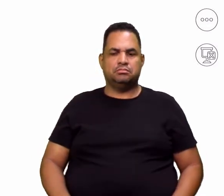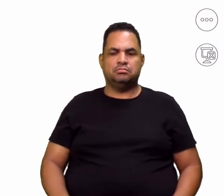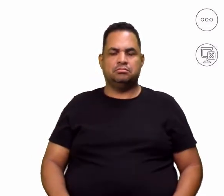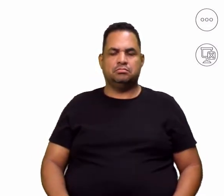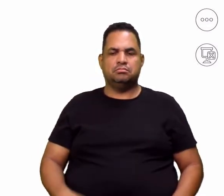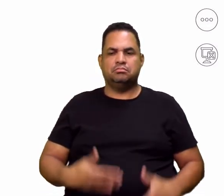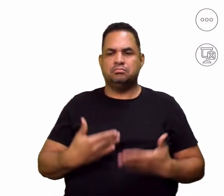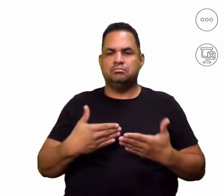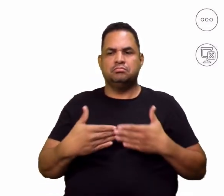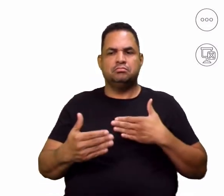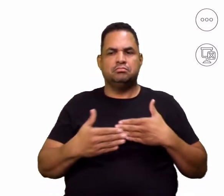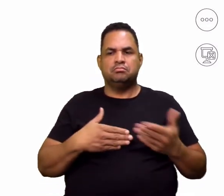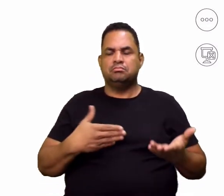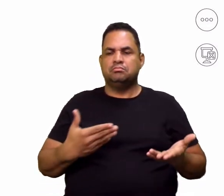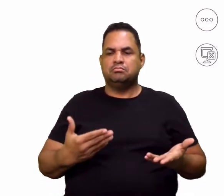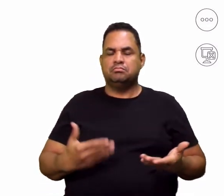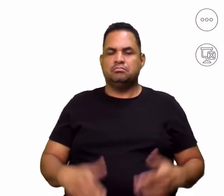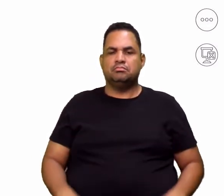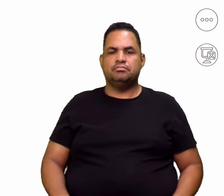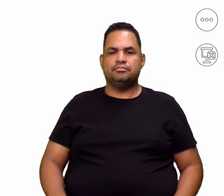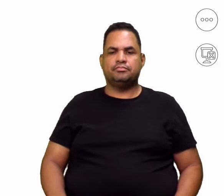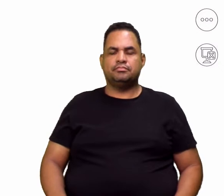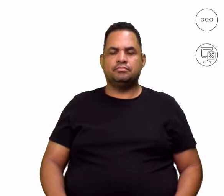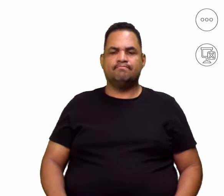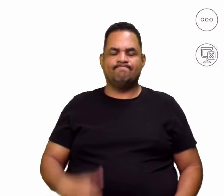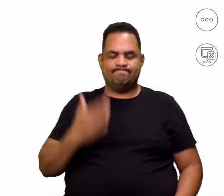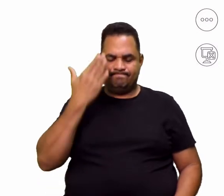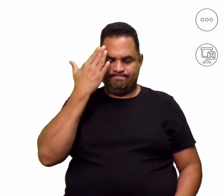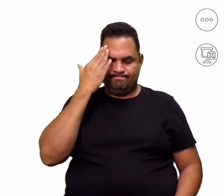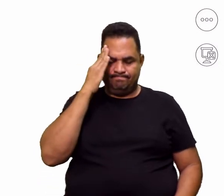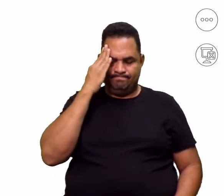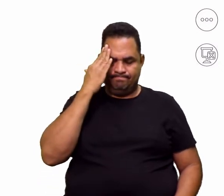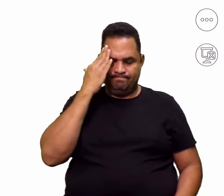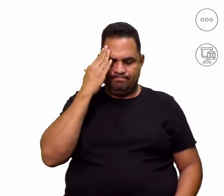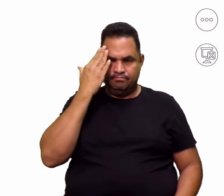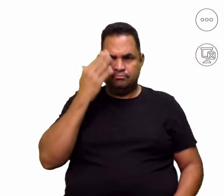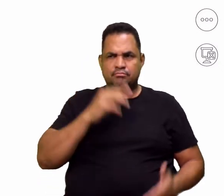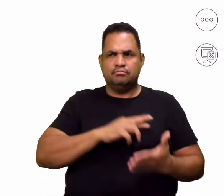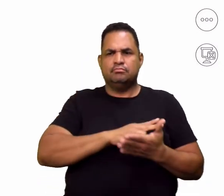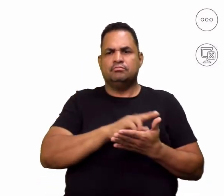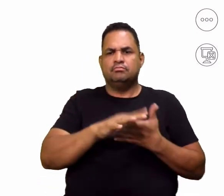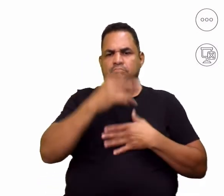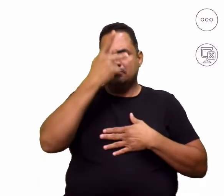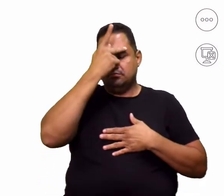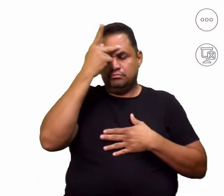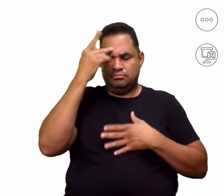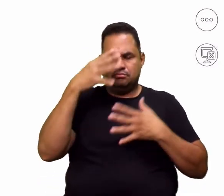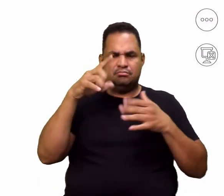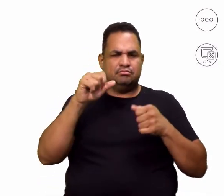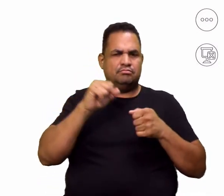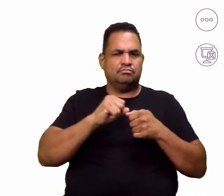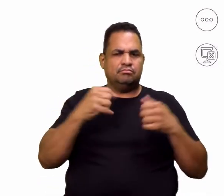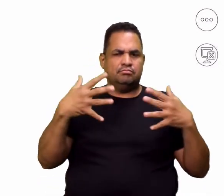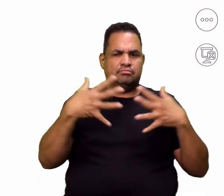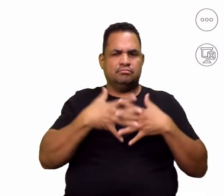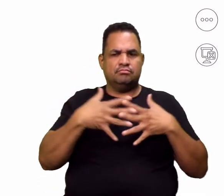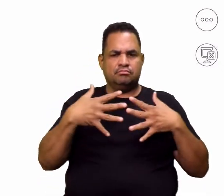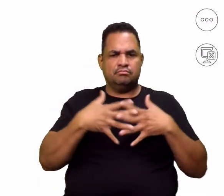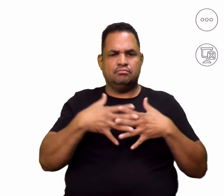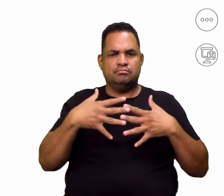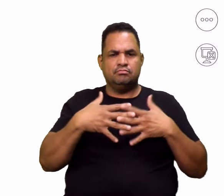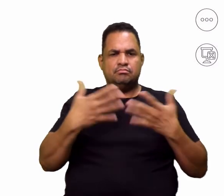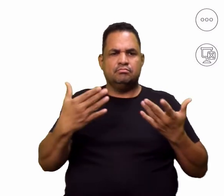Mas para ter um entendimento disso, muitas pessoas confundiam, faziam algumas confusões, enfim, né? É uma questão